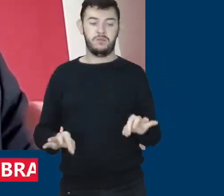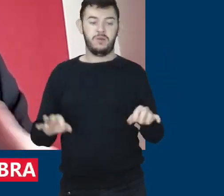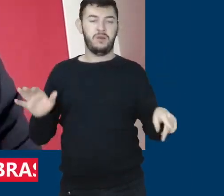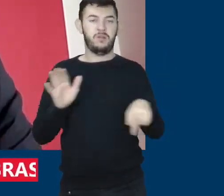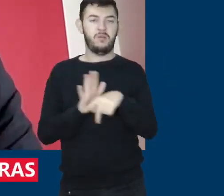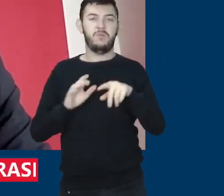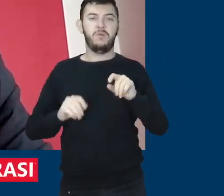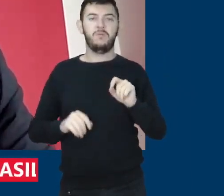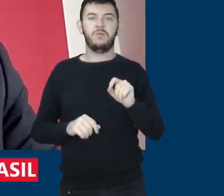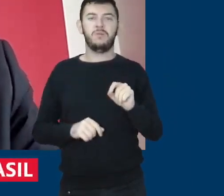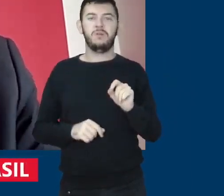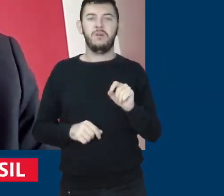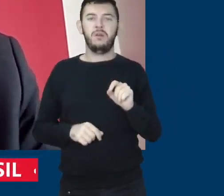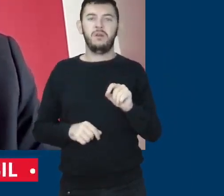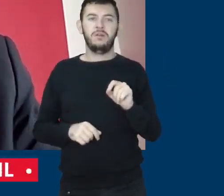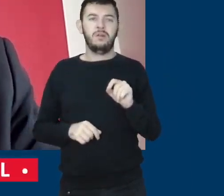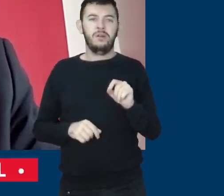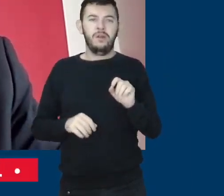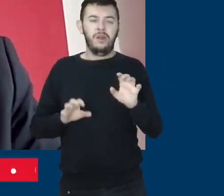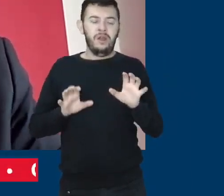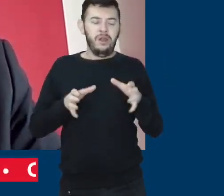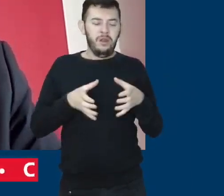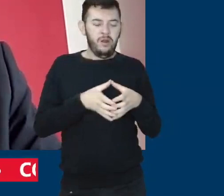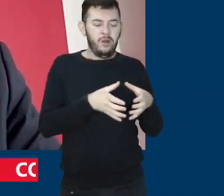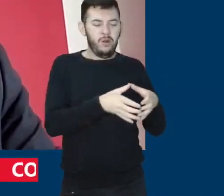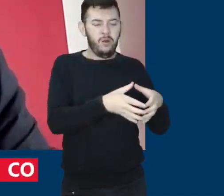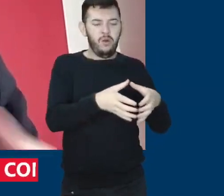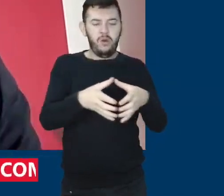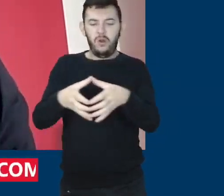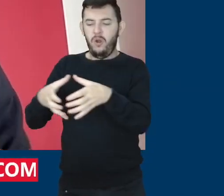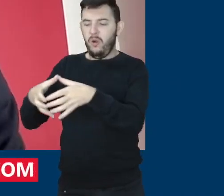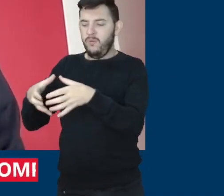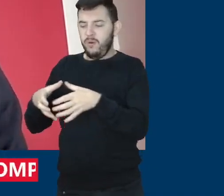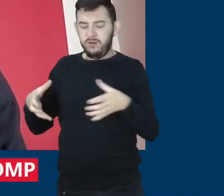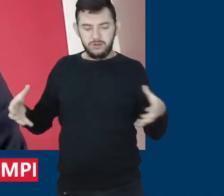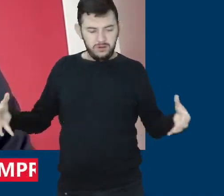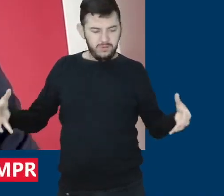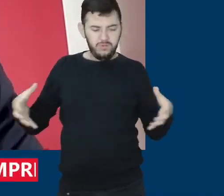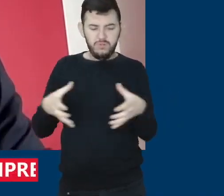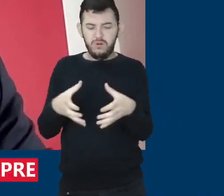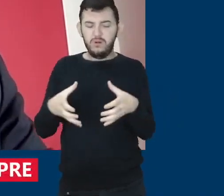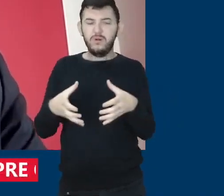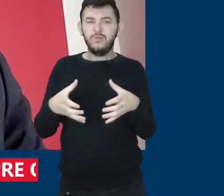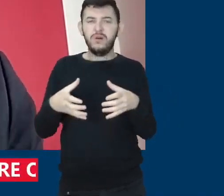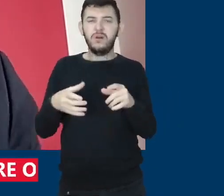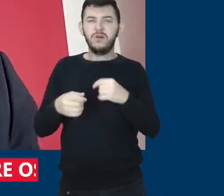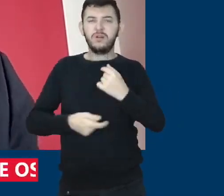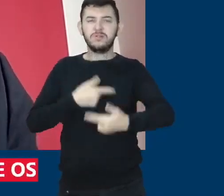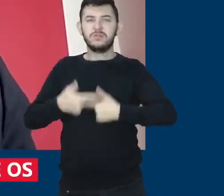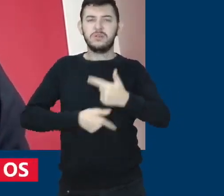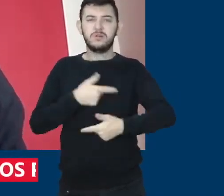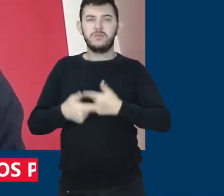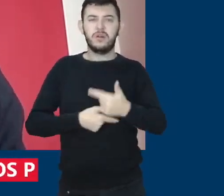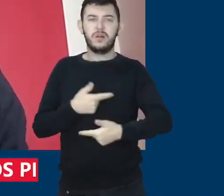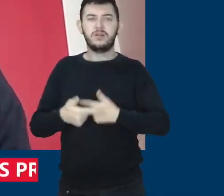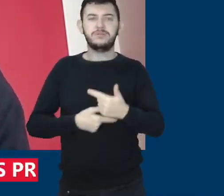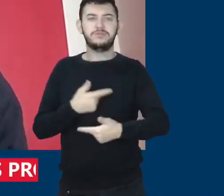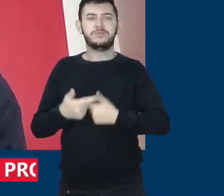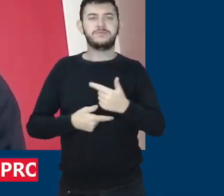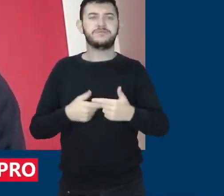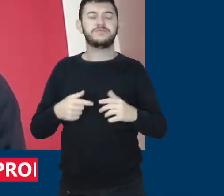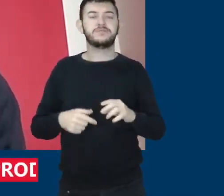ampliação, digamos, de grupos que se juntam para fazer uma proteção comum em todos os níveis, a